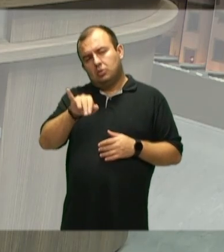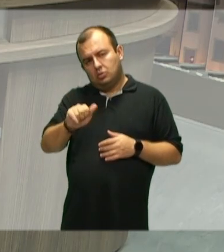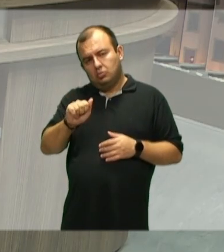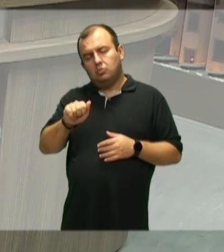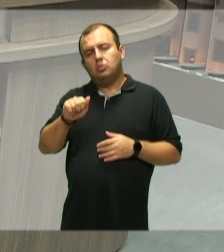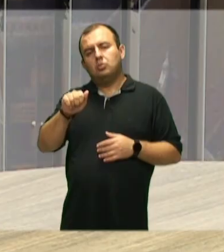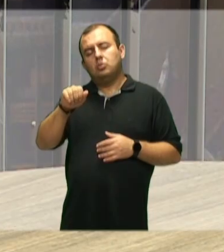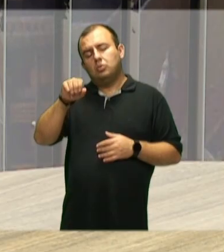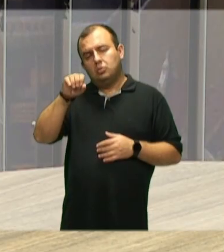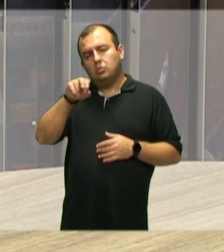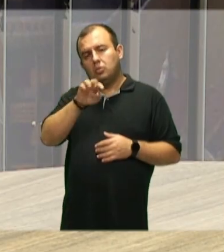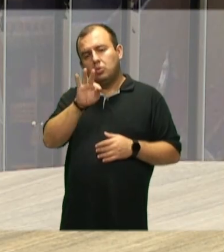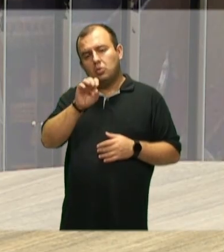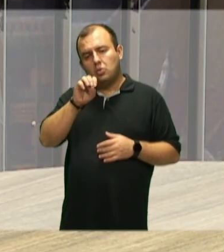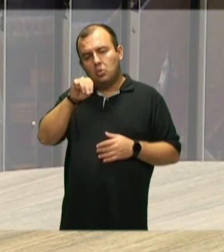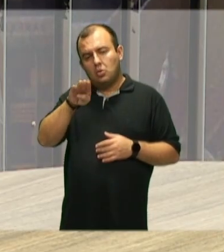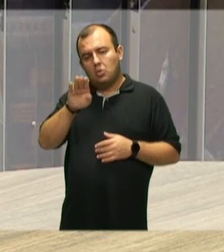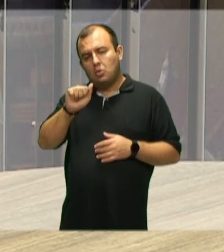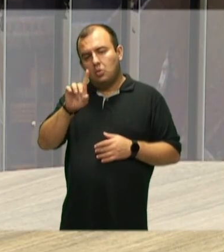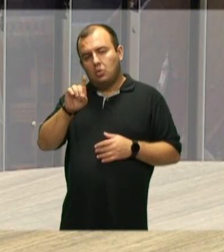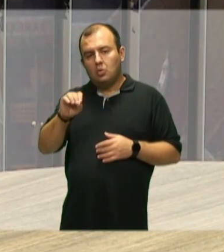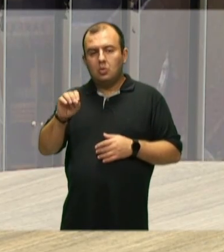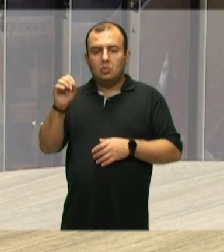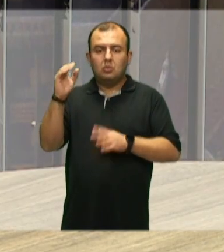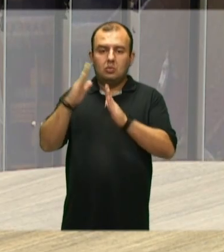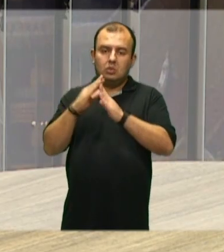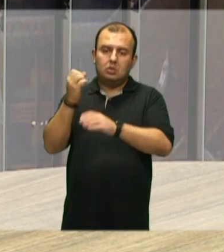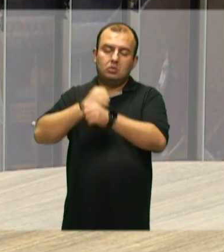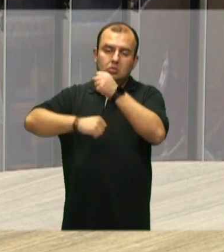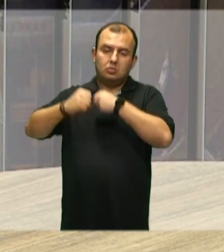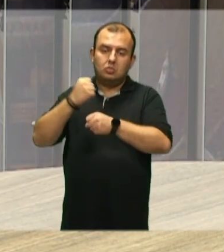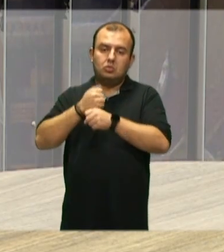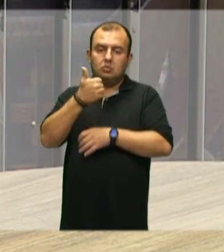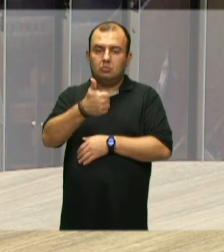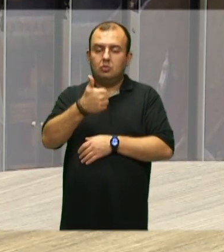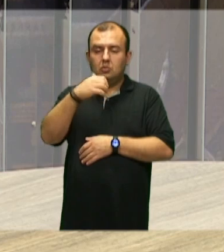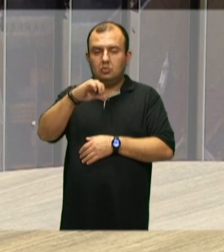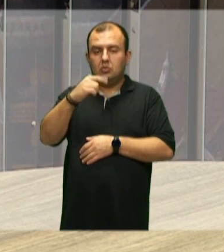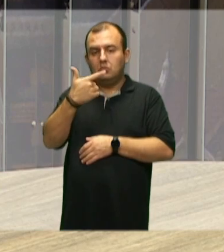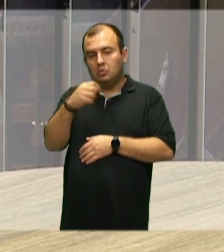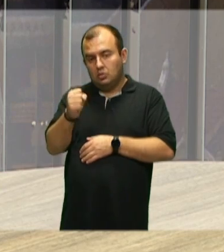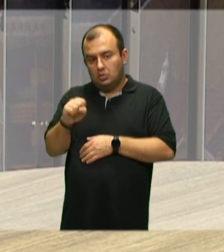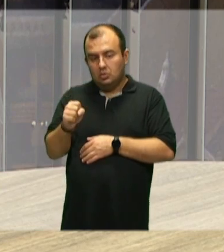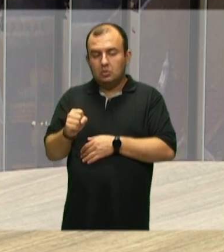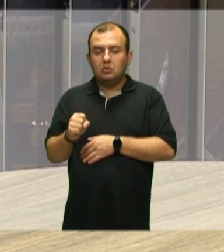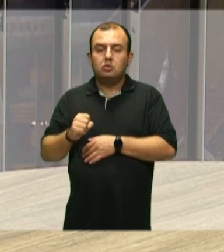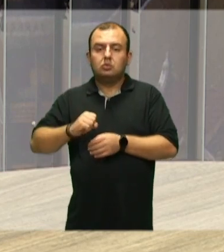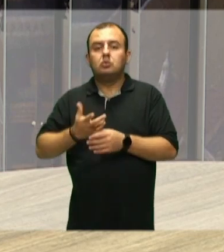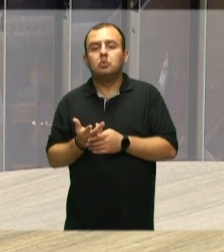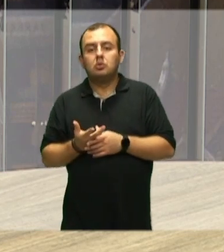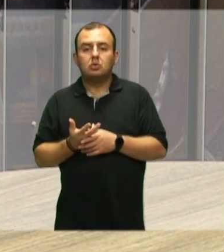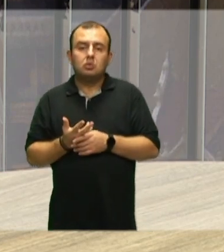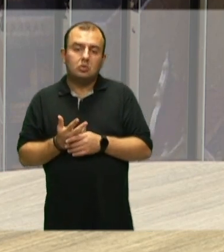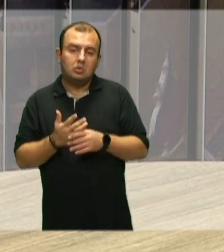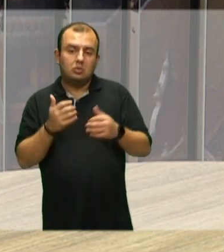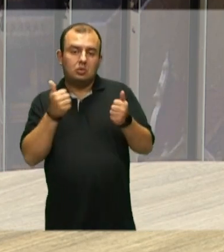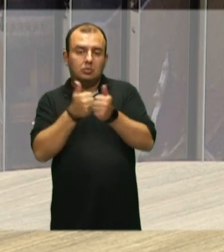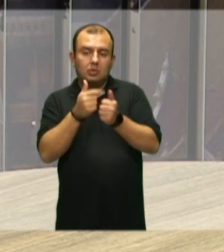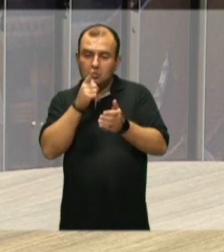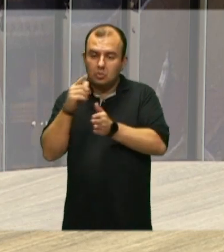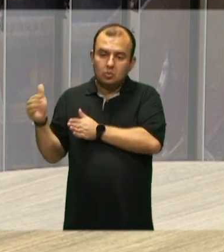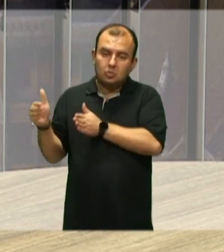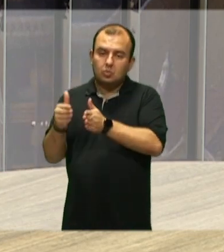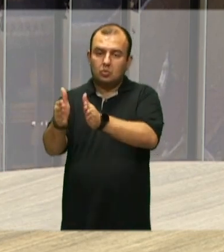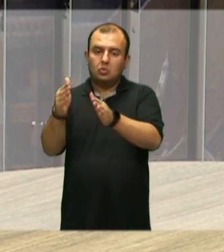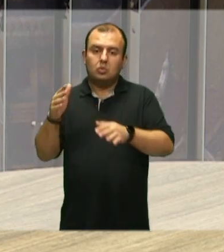de tudo, a criança vai conhecer essa casa, que é de 1928, ela vai conhecer esse entorno, que ela está ali no ladinho do rio,